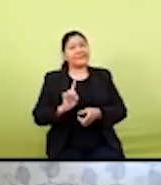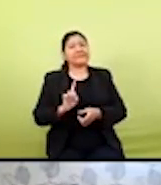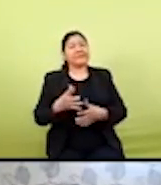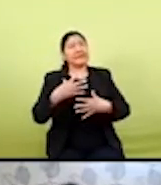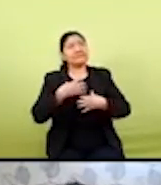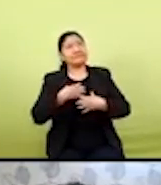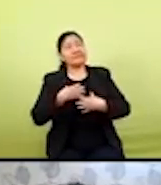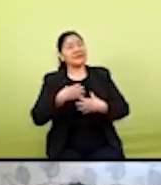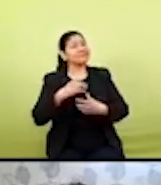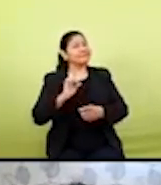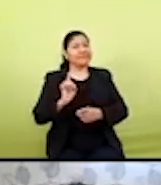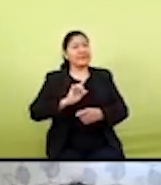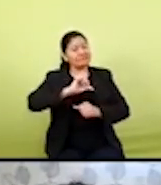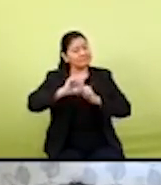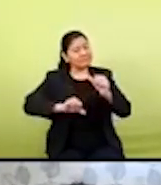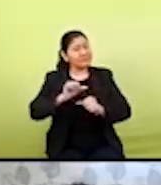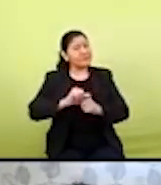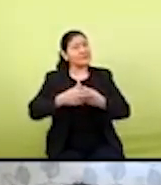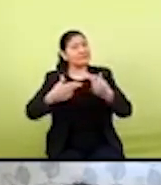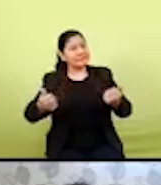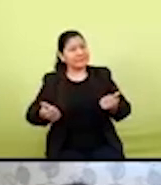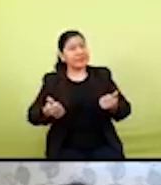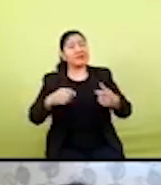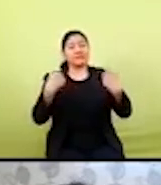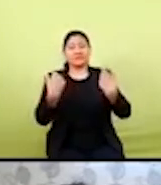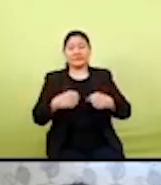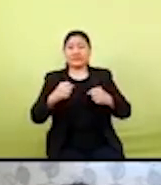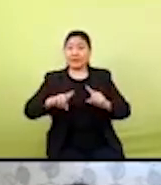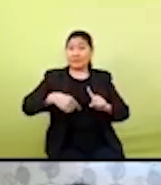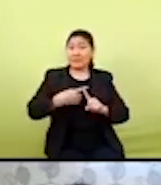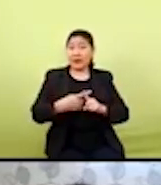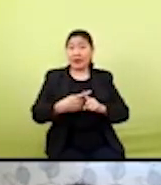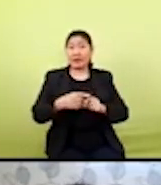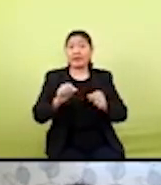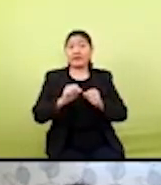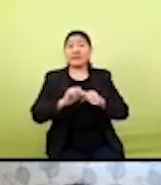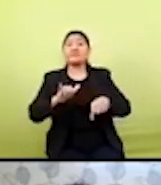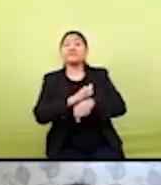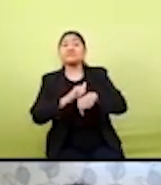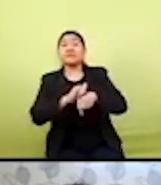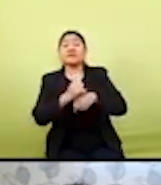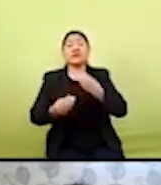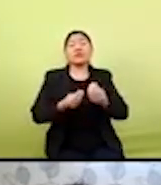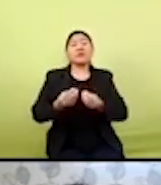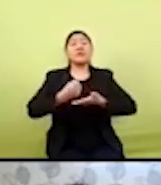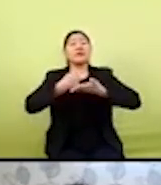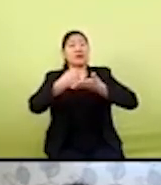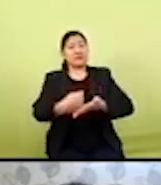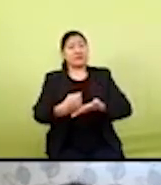que a gente tem, né? Nós precisamos cada vez mais desenvolver estratégias para